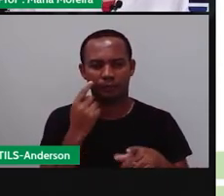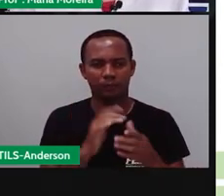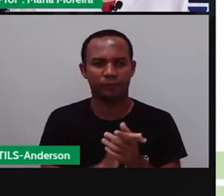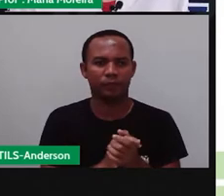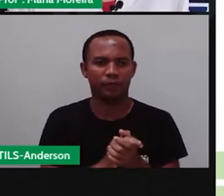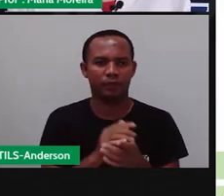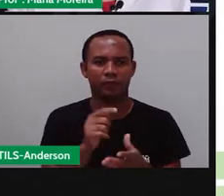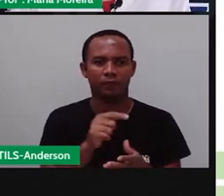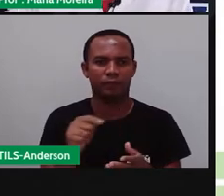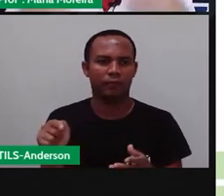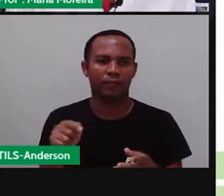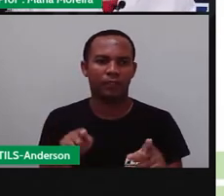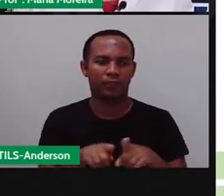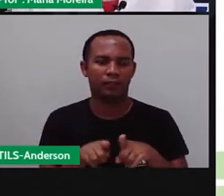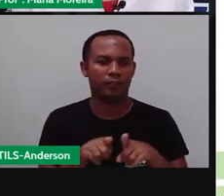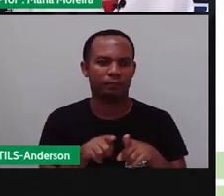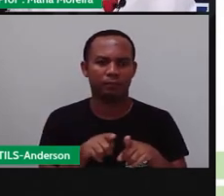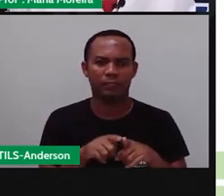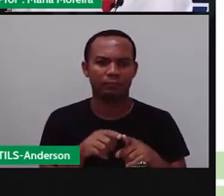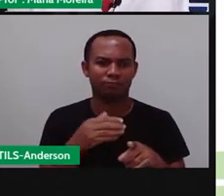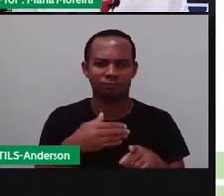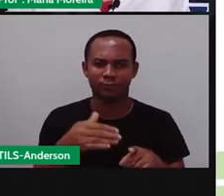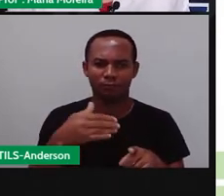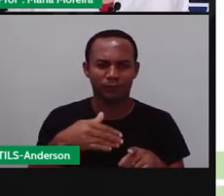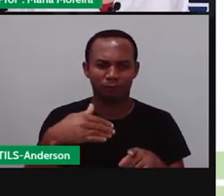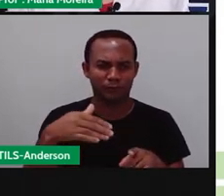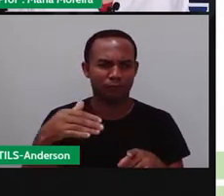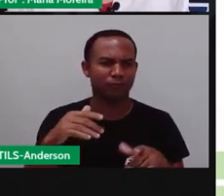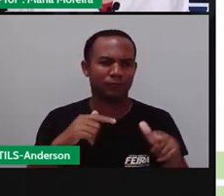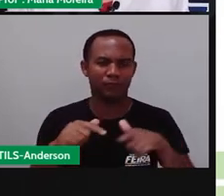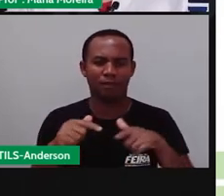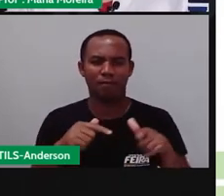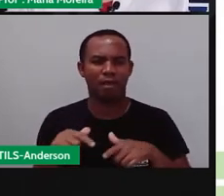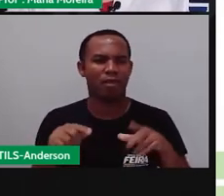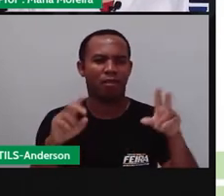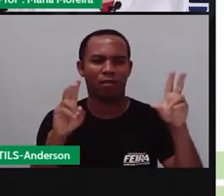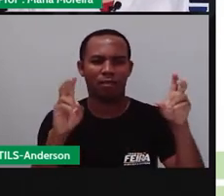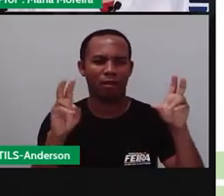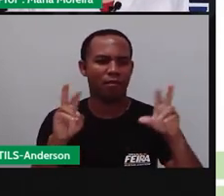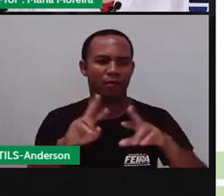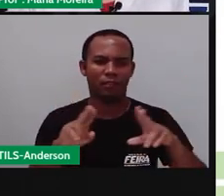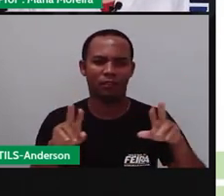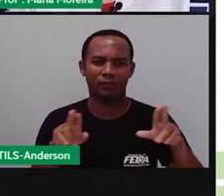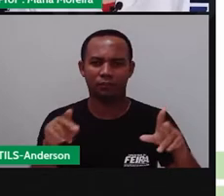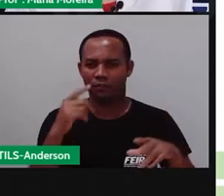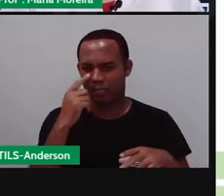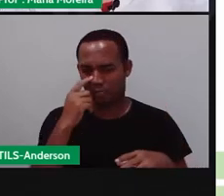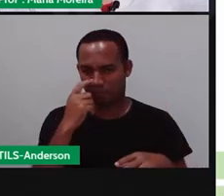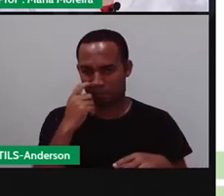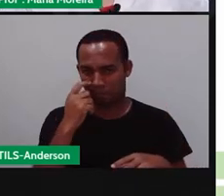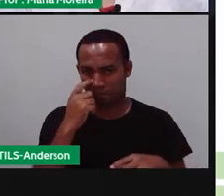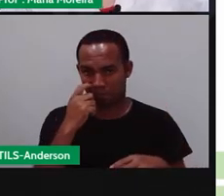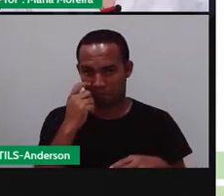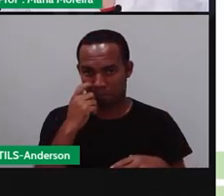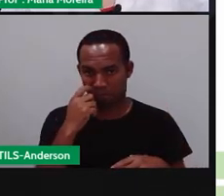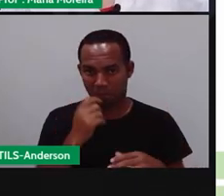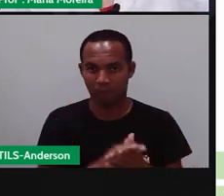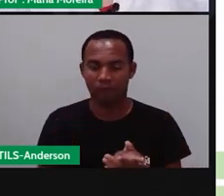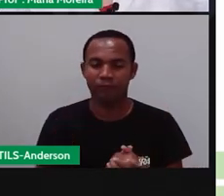dessa semana, assim como todas as outras semanas, trabalhamos com temáticas. Vamos